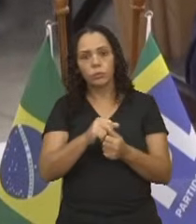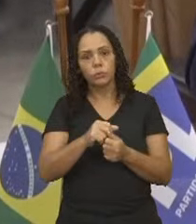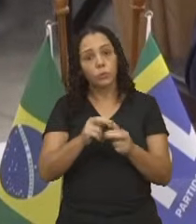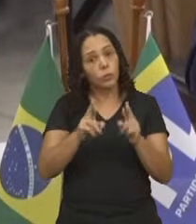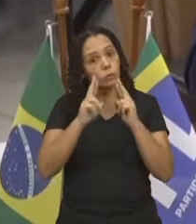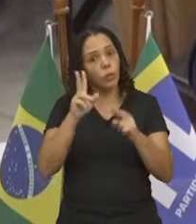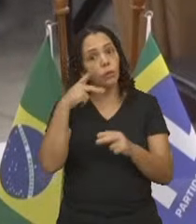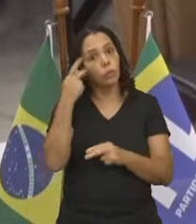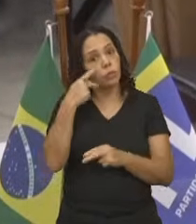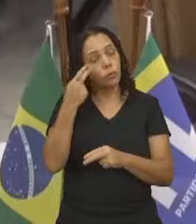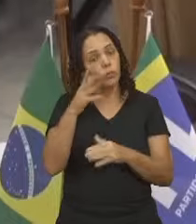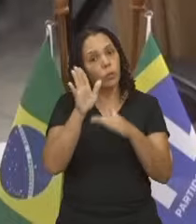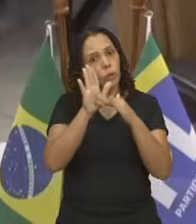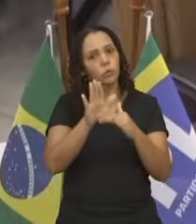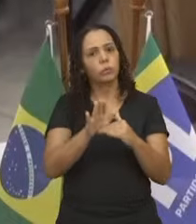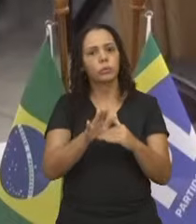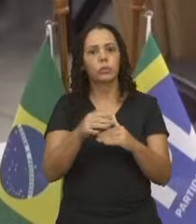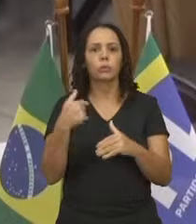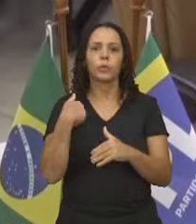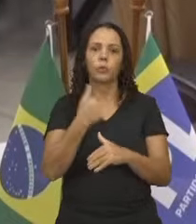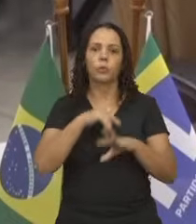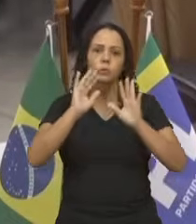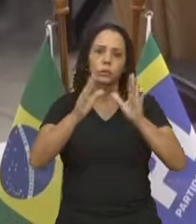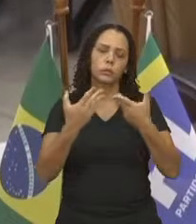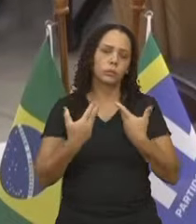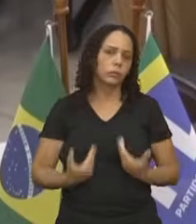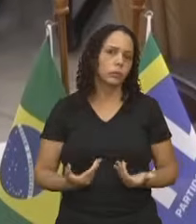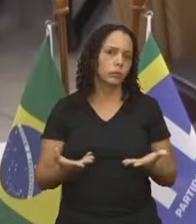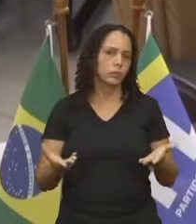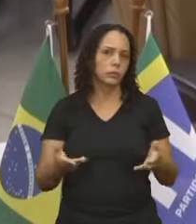essa providência, que nós não aguenta mais no Parque Meia Lua.